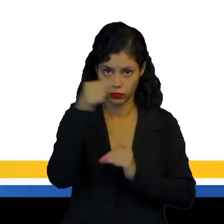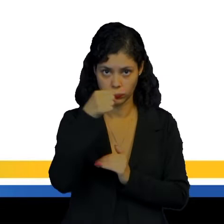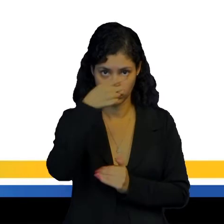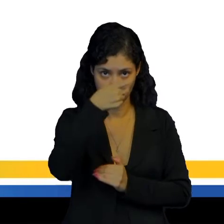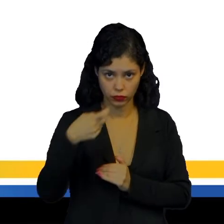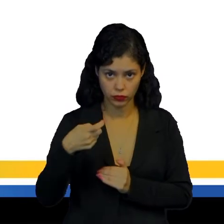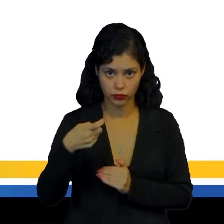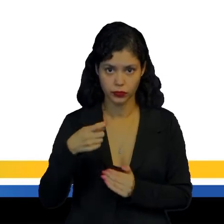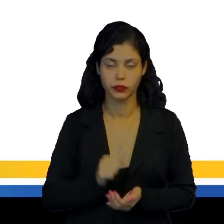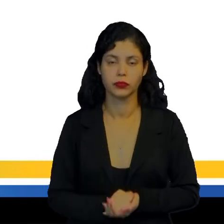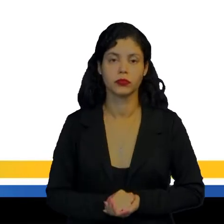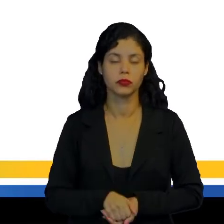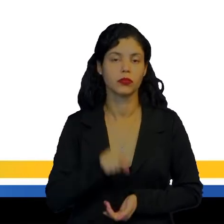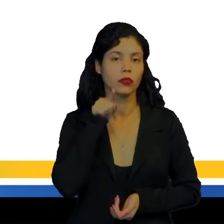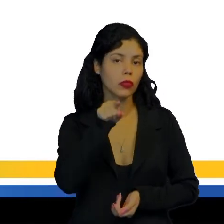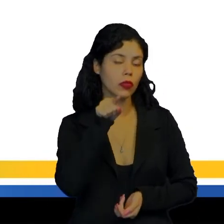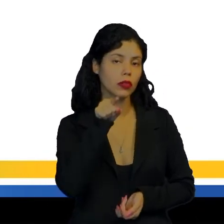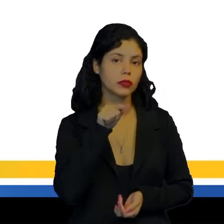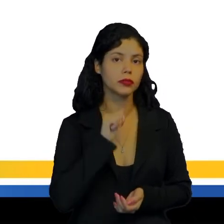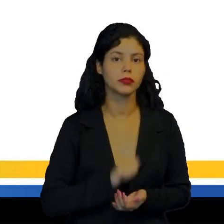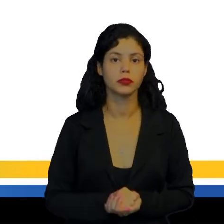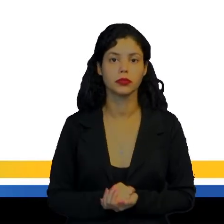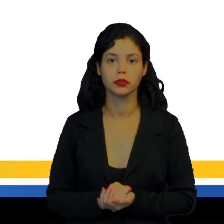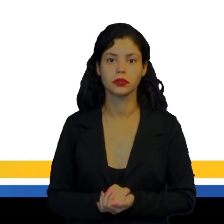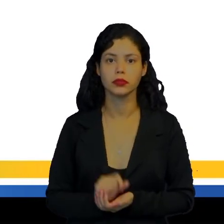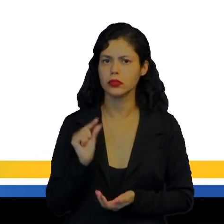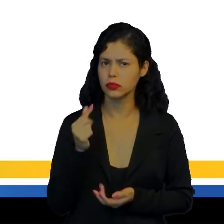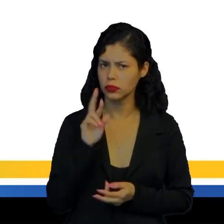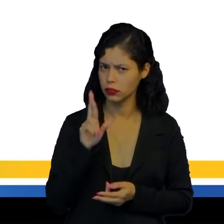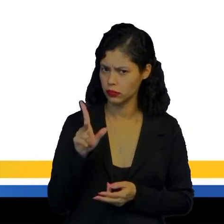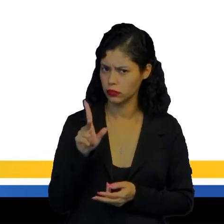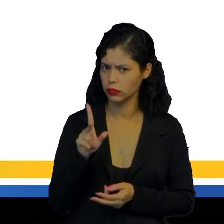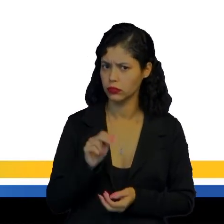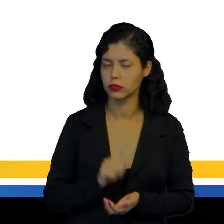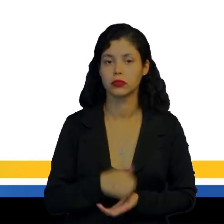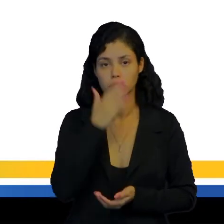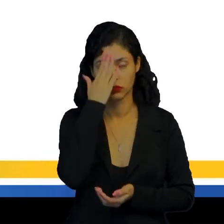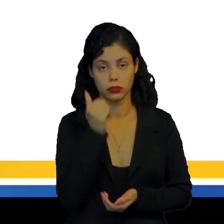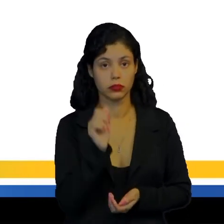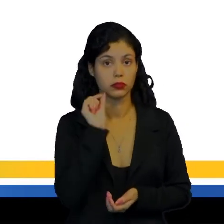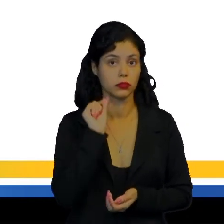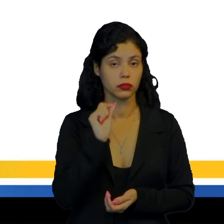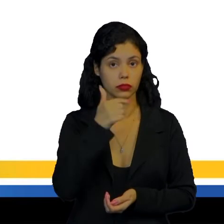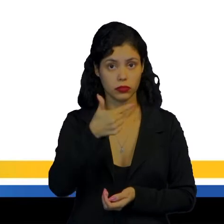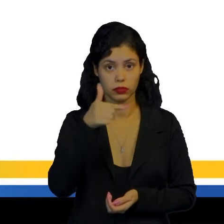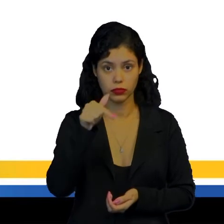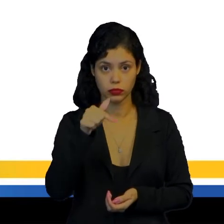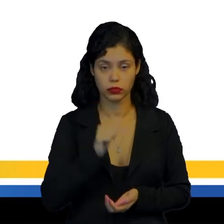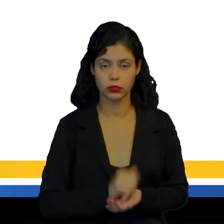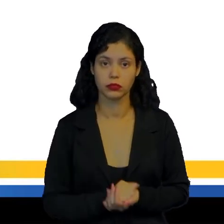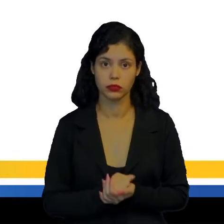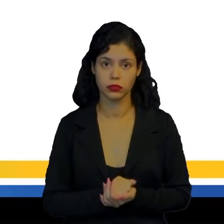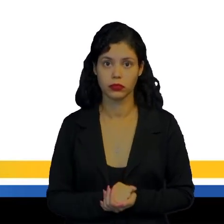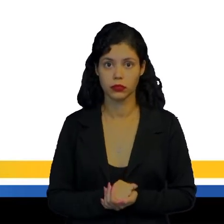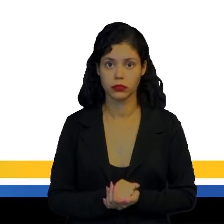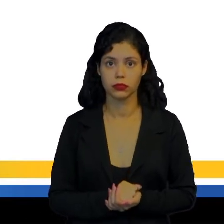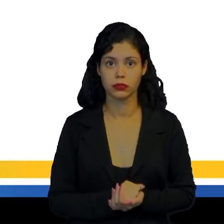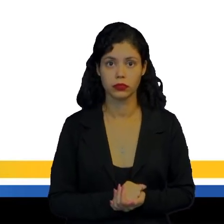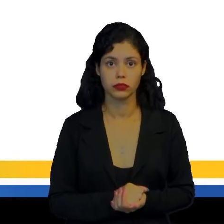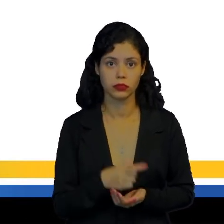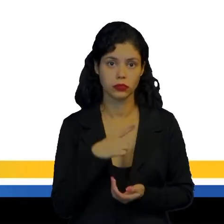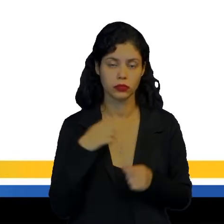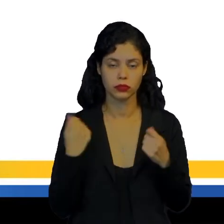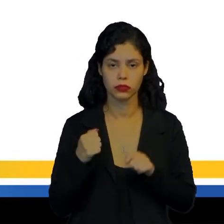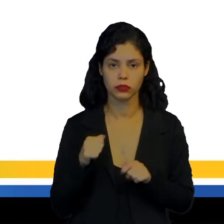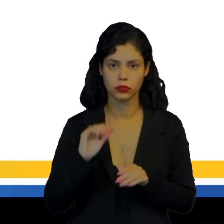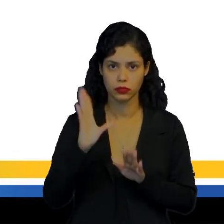x. Então, aí é um pouco diferente. Sabemos que o 27, tá? Temos